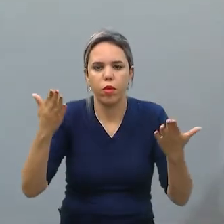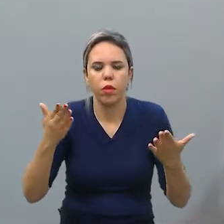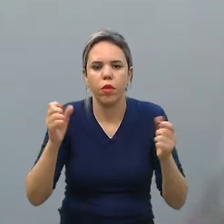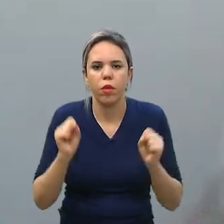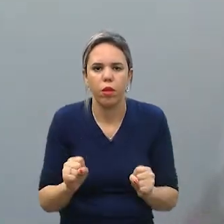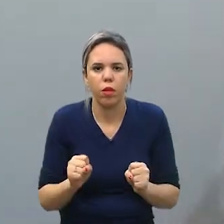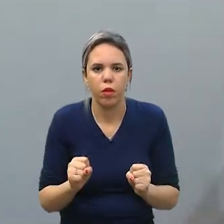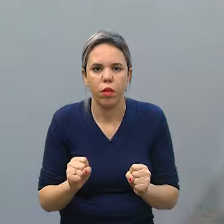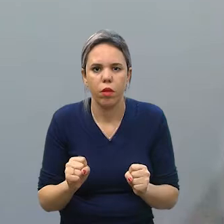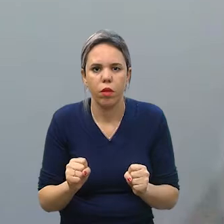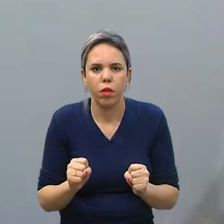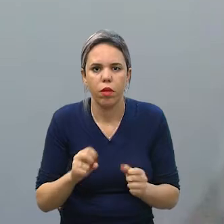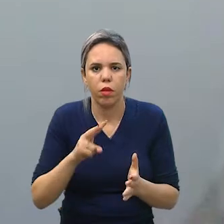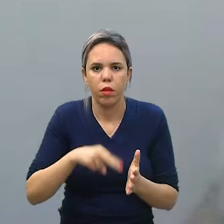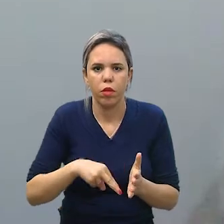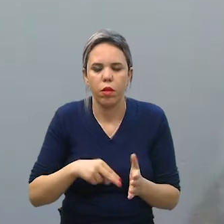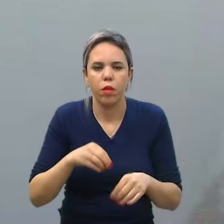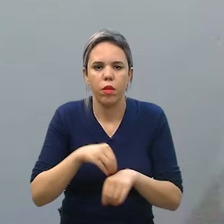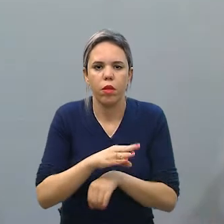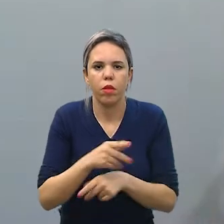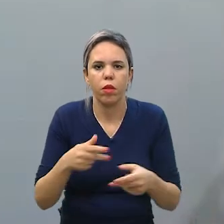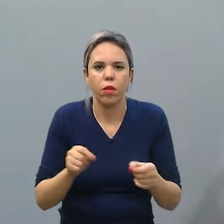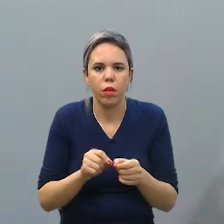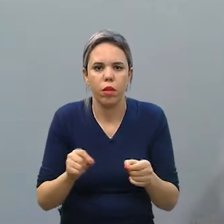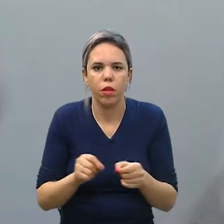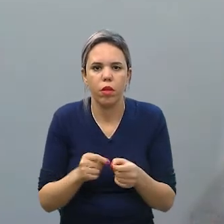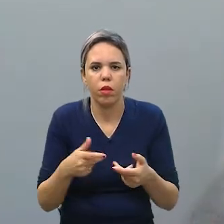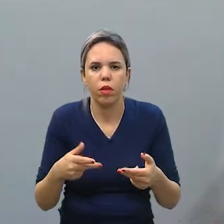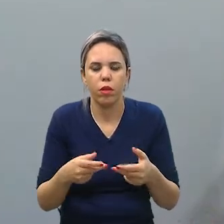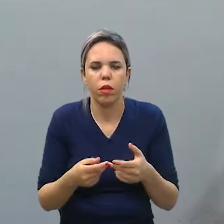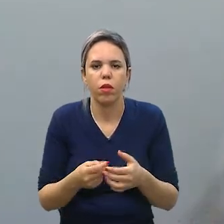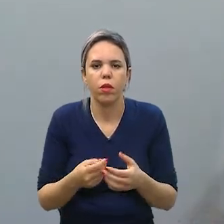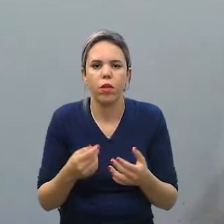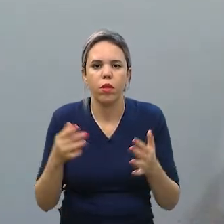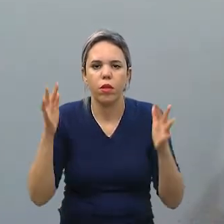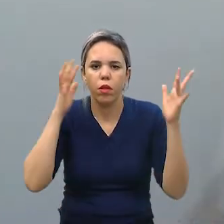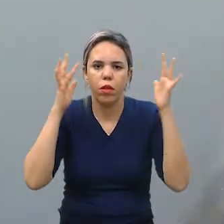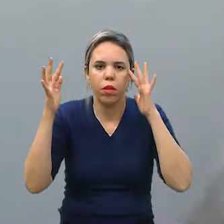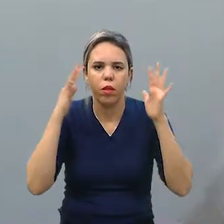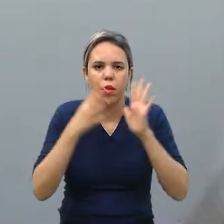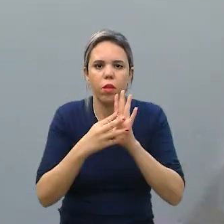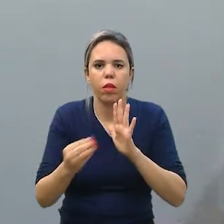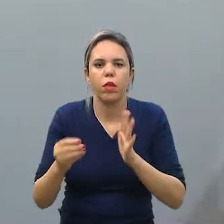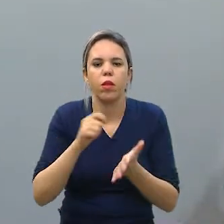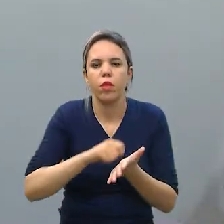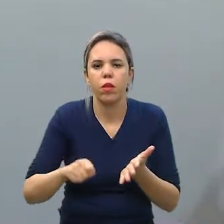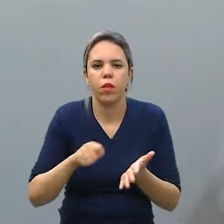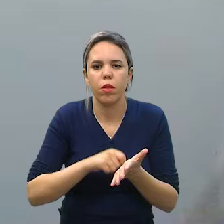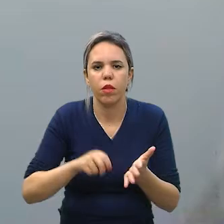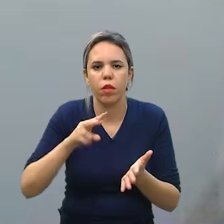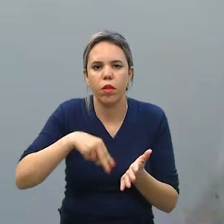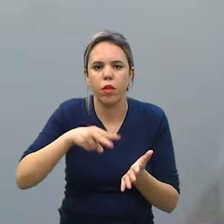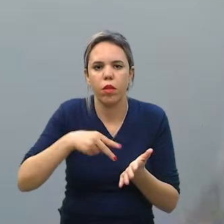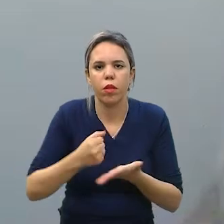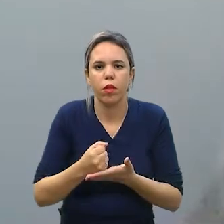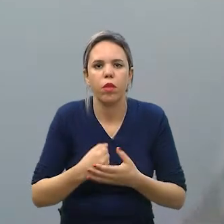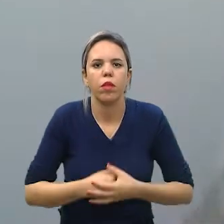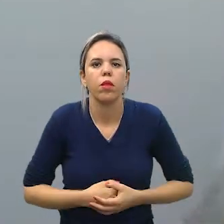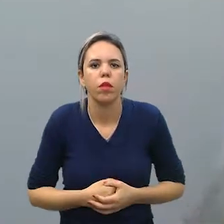pode ser que aquela leitura te traga algum insight, né? Alguma inspiração para algum outro ponto. Então, esse diário de leitura só tem a